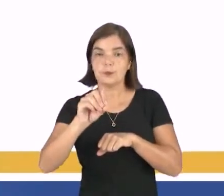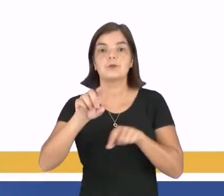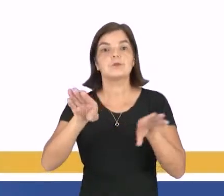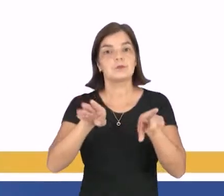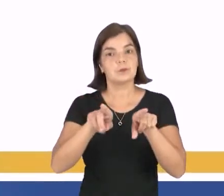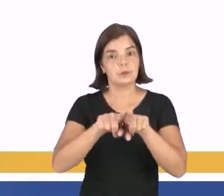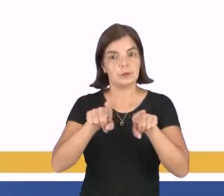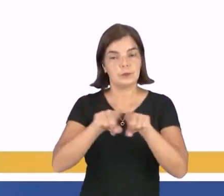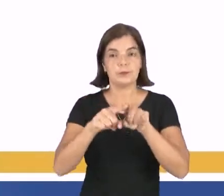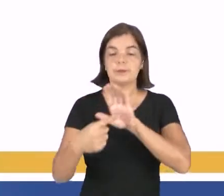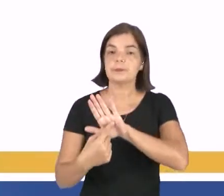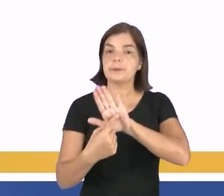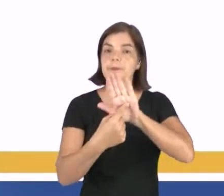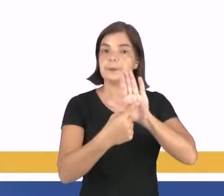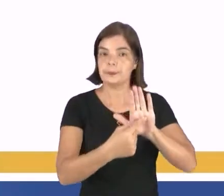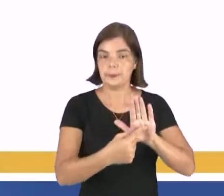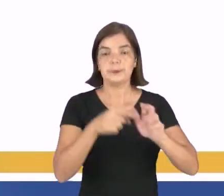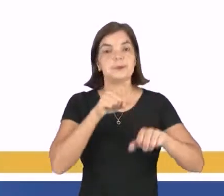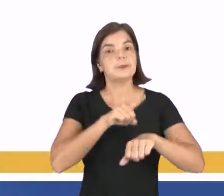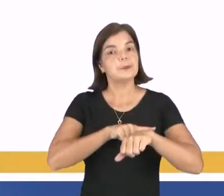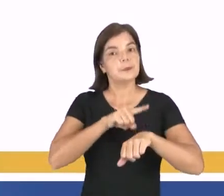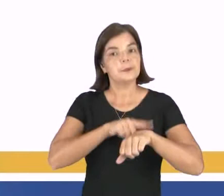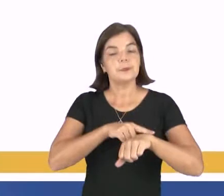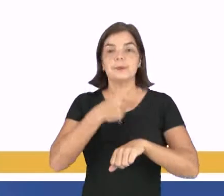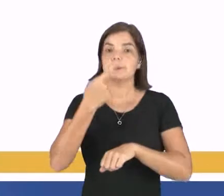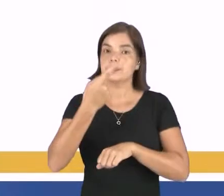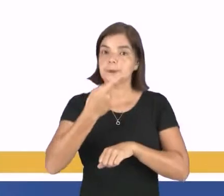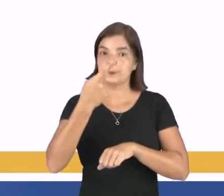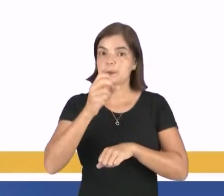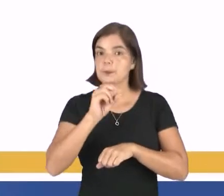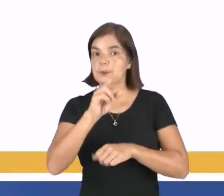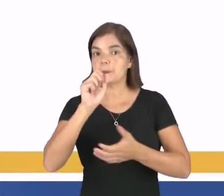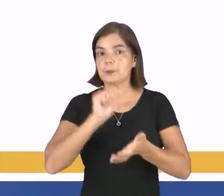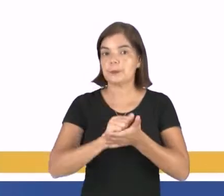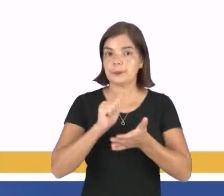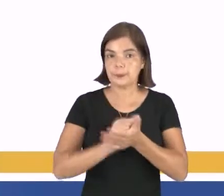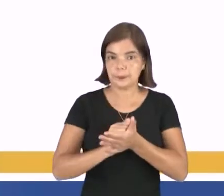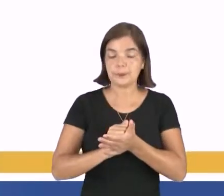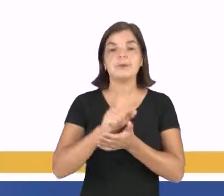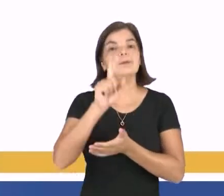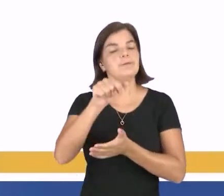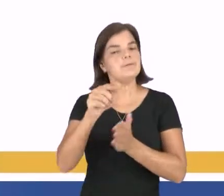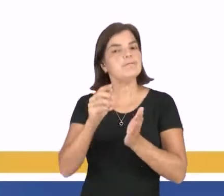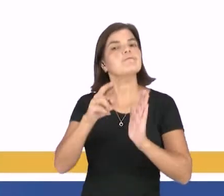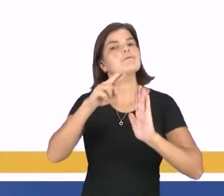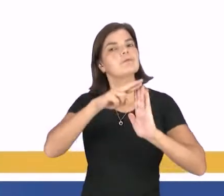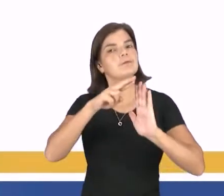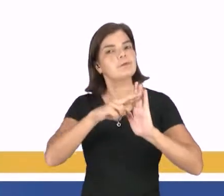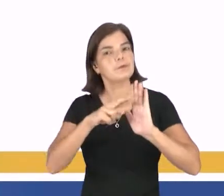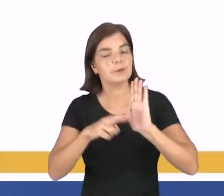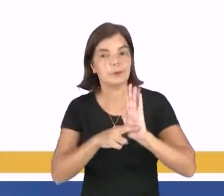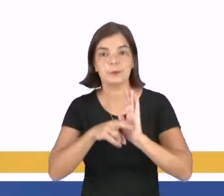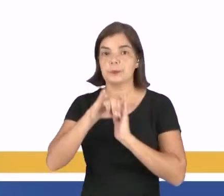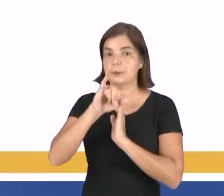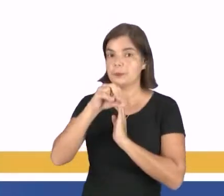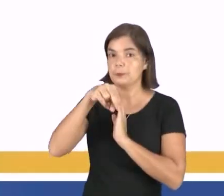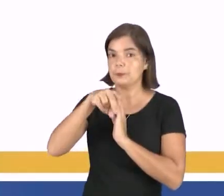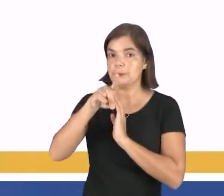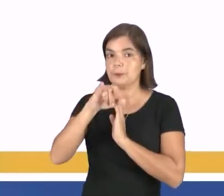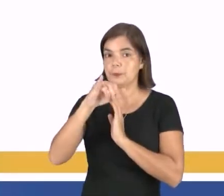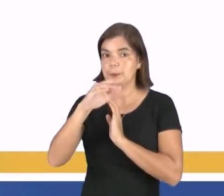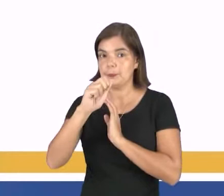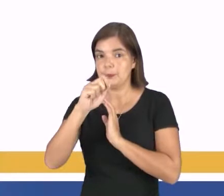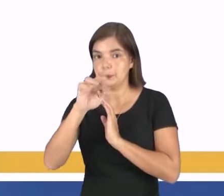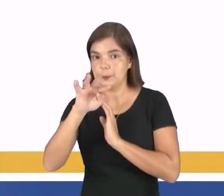atitudes expressas no momento da fala escrita são classificados em modo indicativo modo